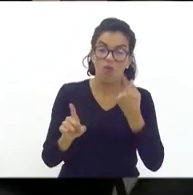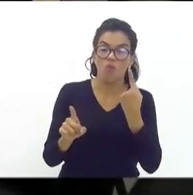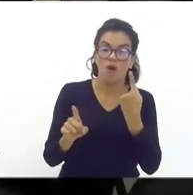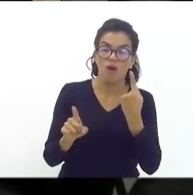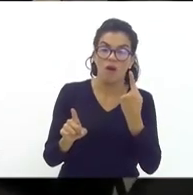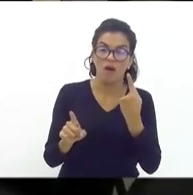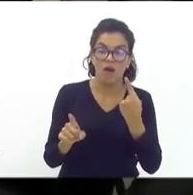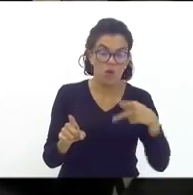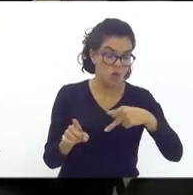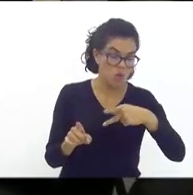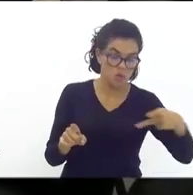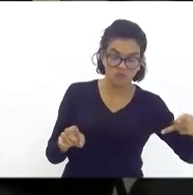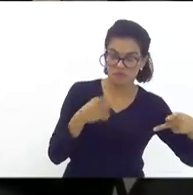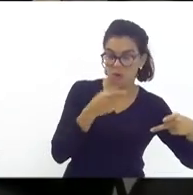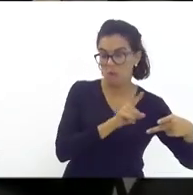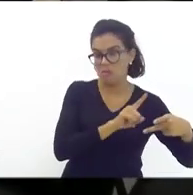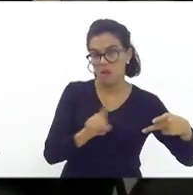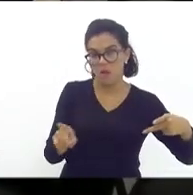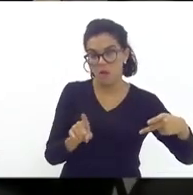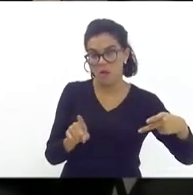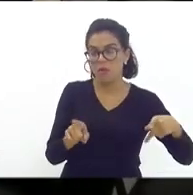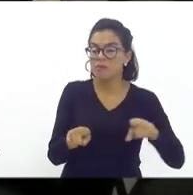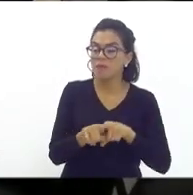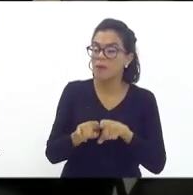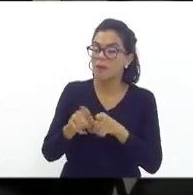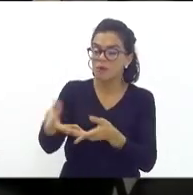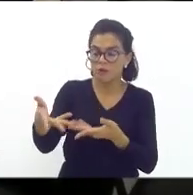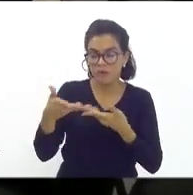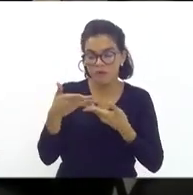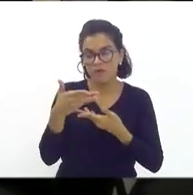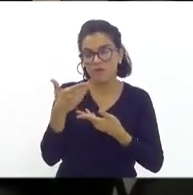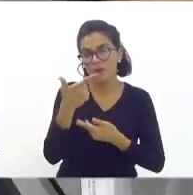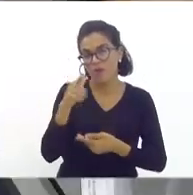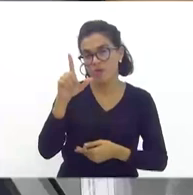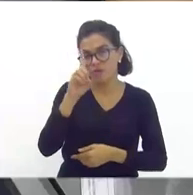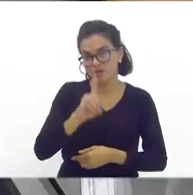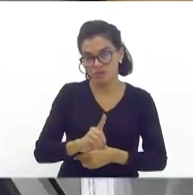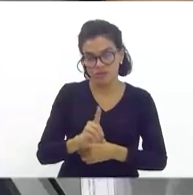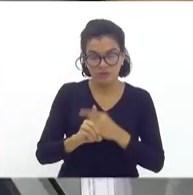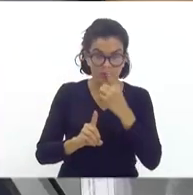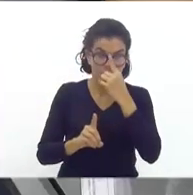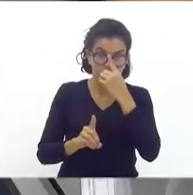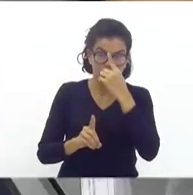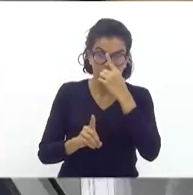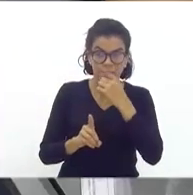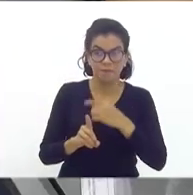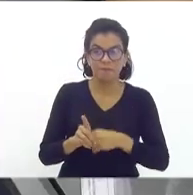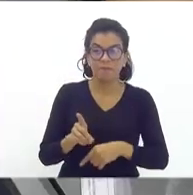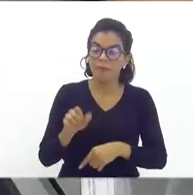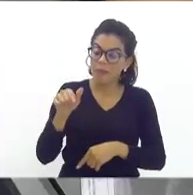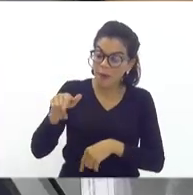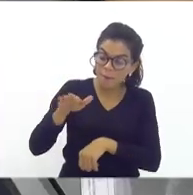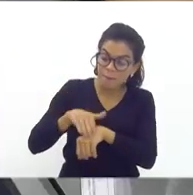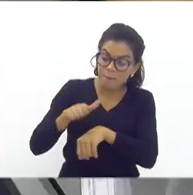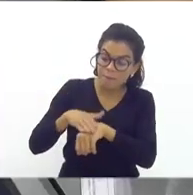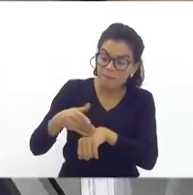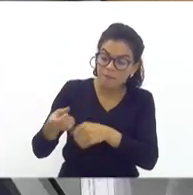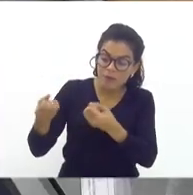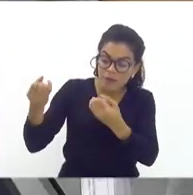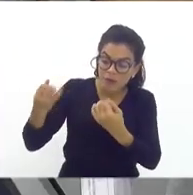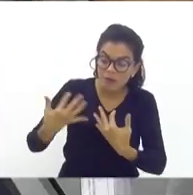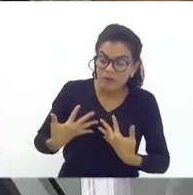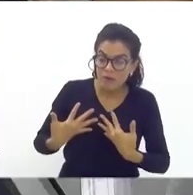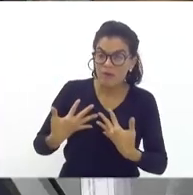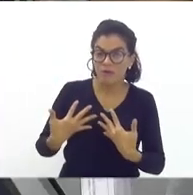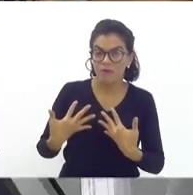disse não né e a convocação da outra diretora para saber pela boca da própria né Qual